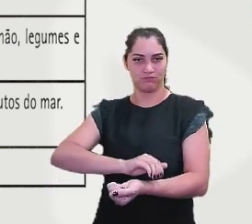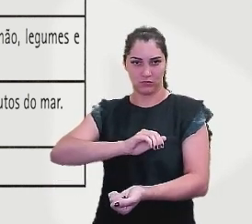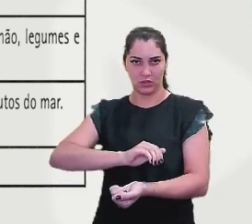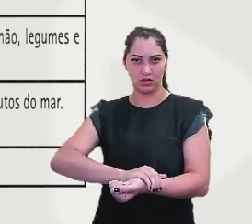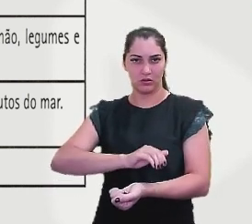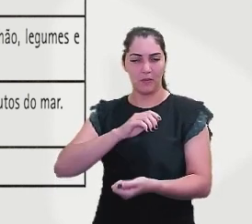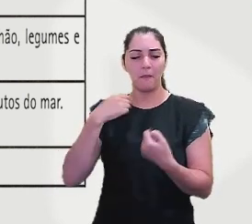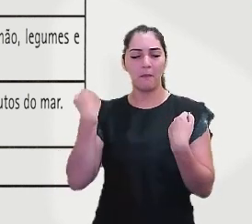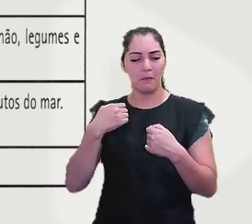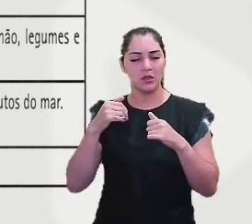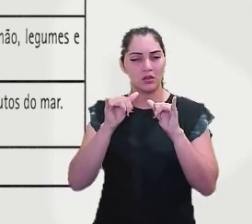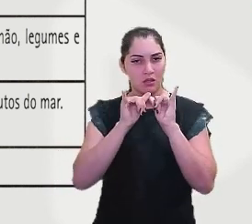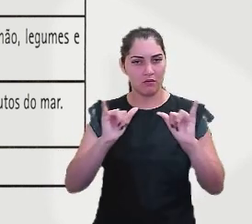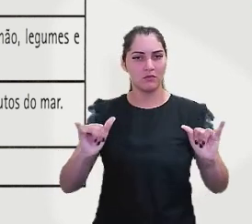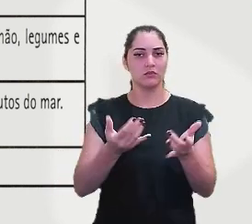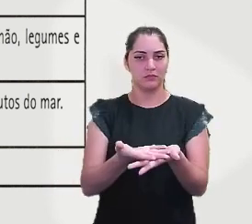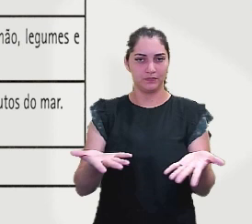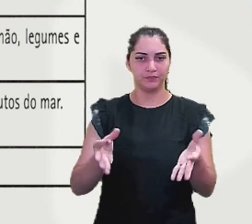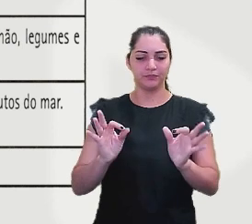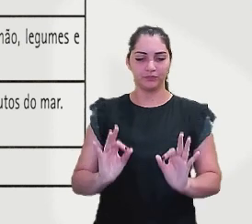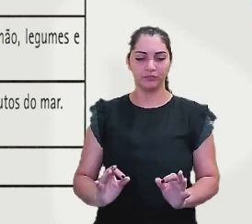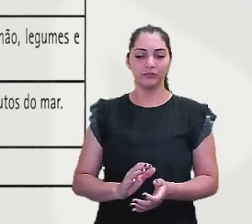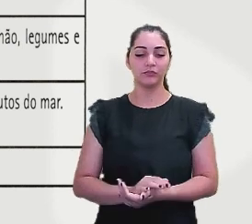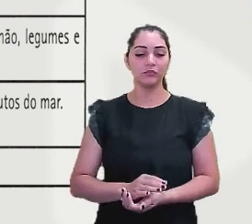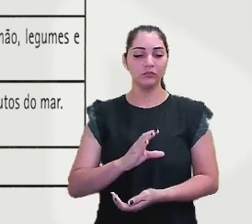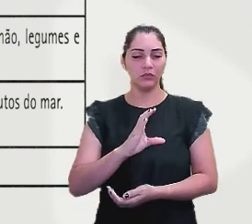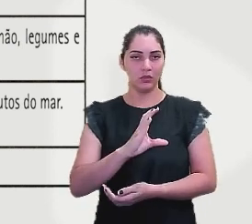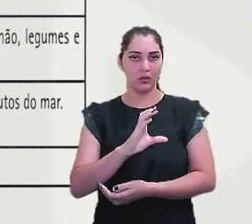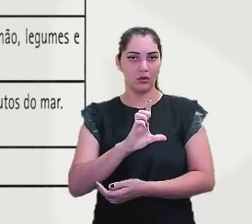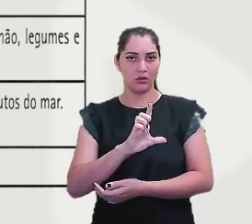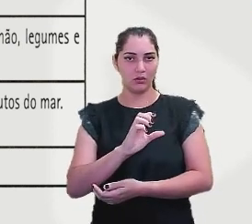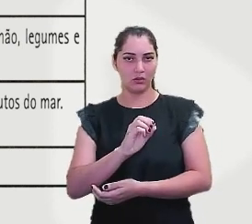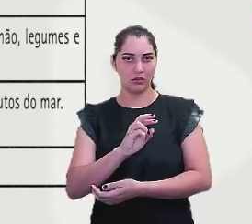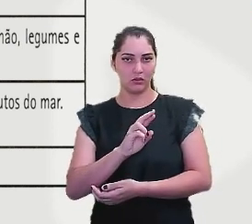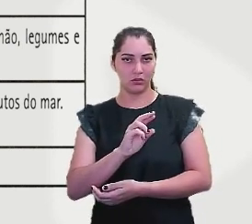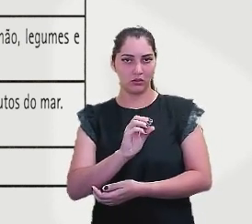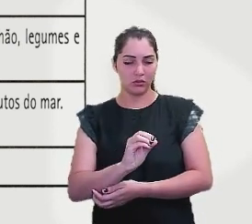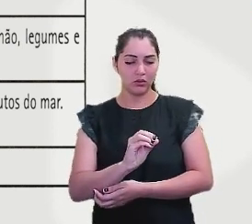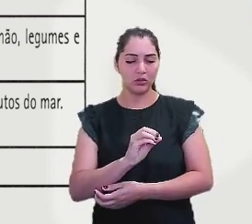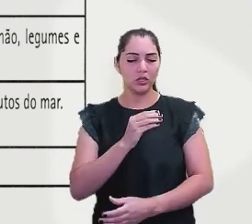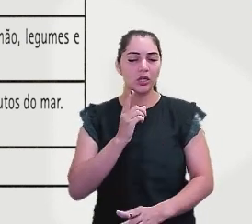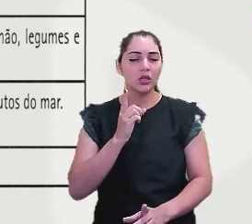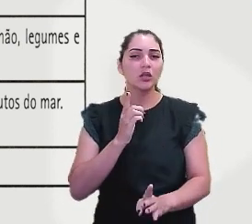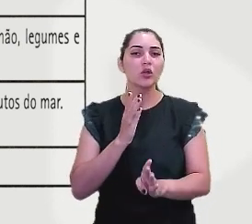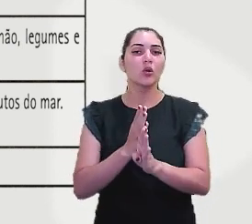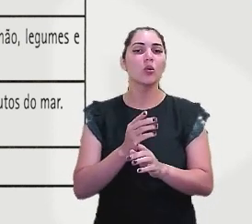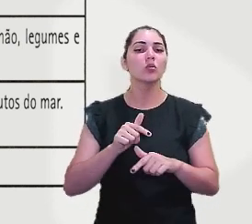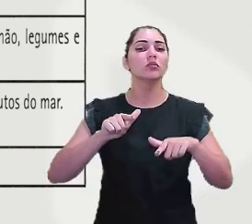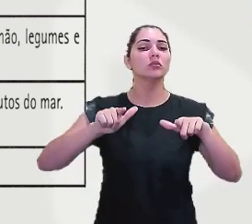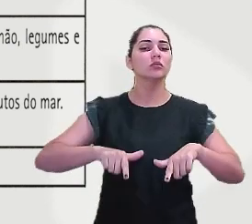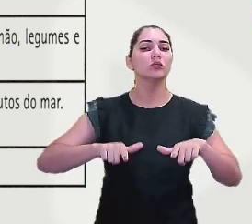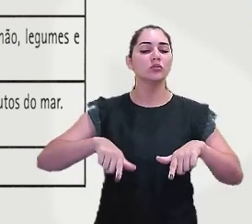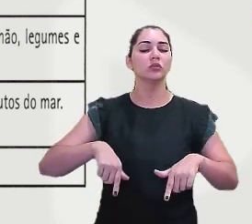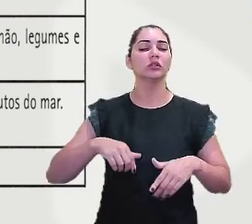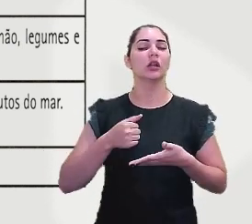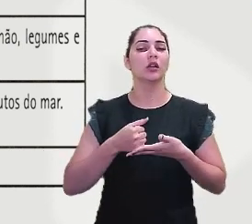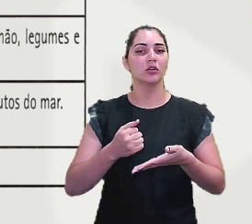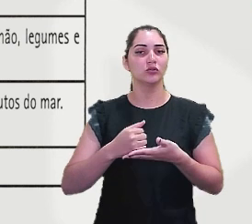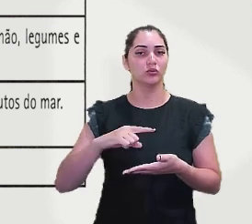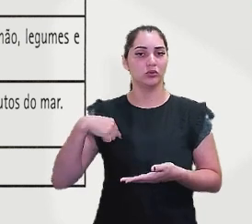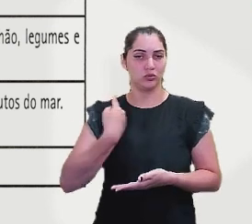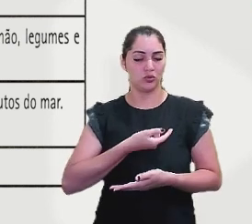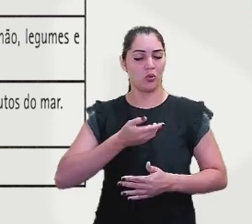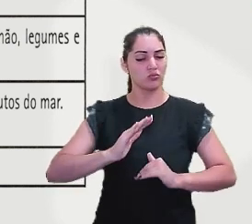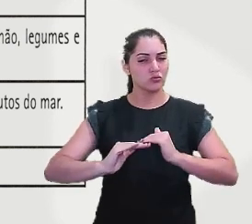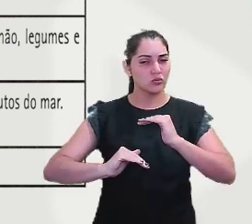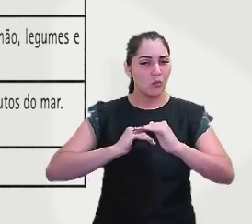essa informação para vocês, tá? O cloro, que a gente encontra onde? Na forma de ácido clorídrico, aonde, gente? Que ajuda no nosso processo digestório,